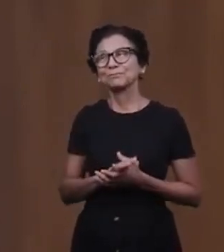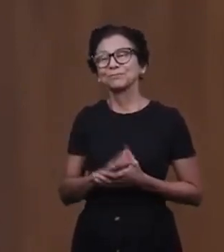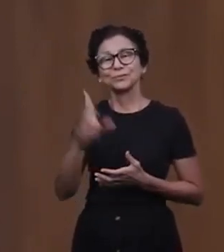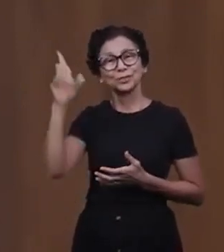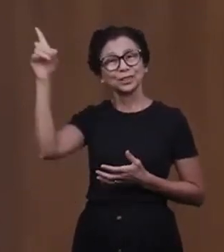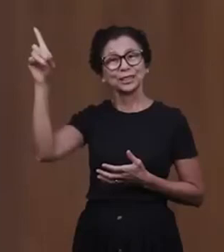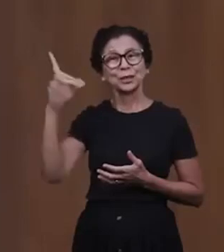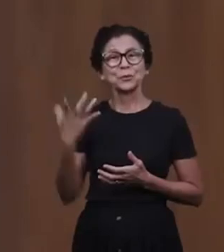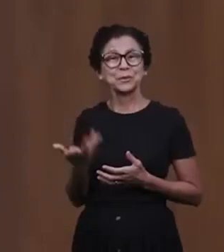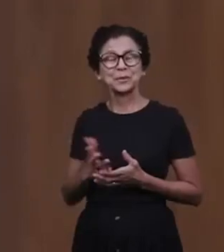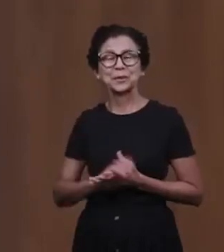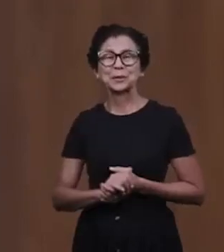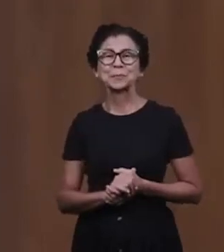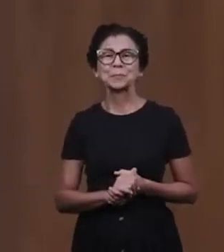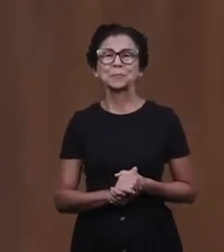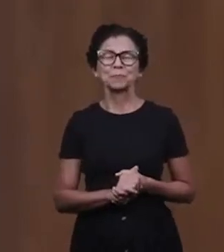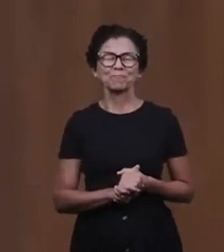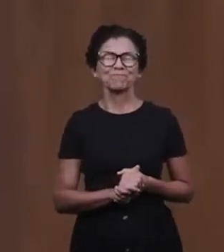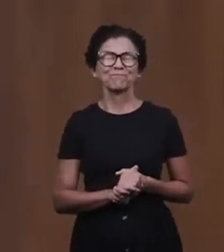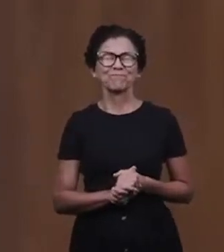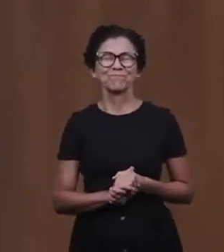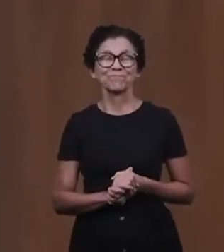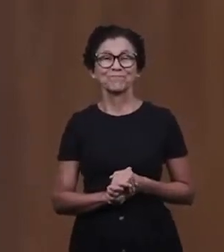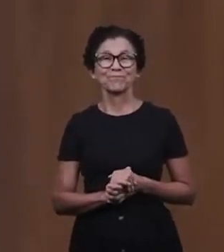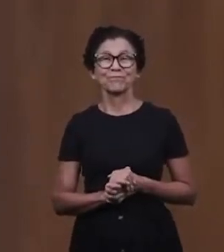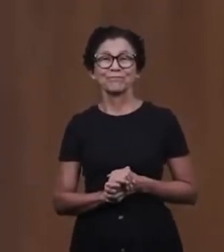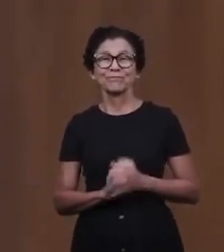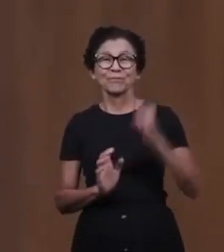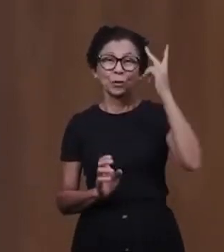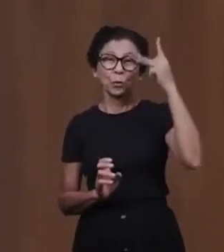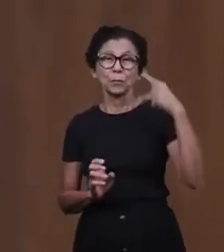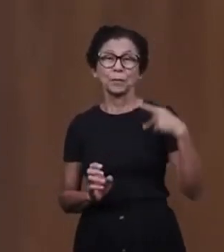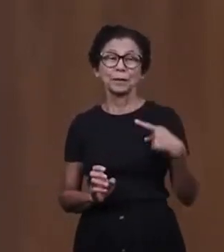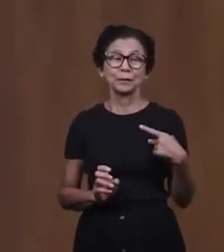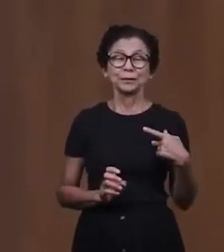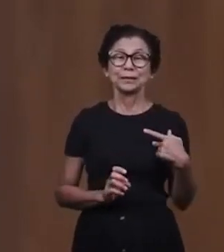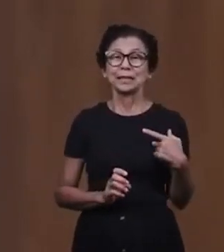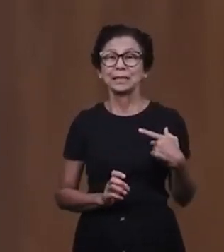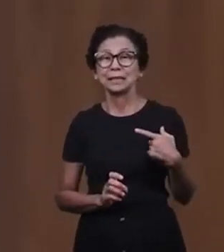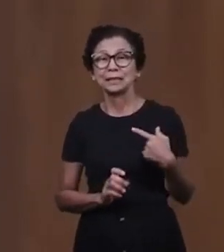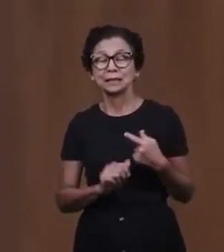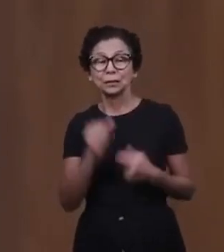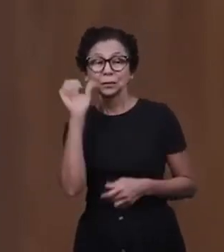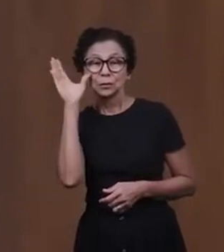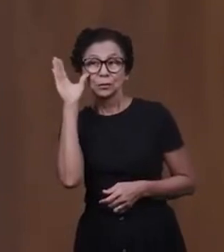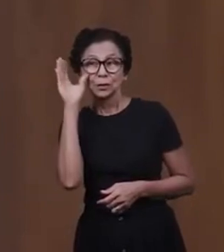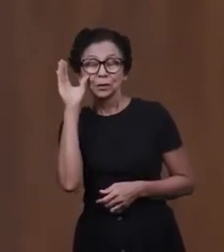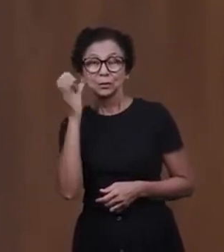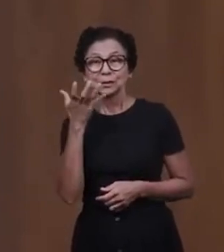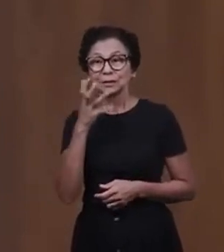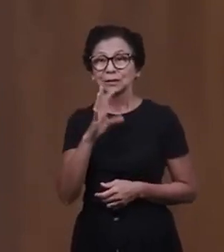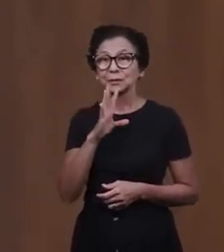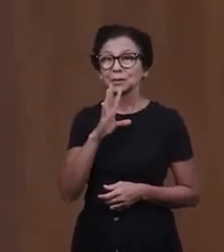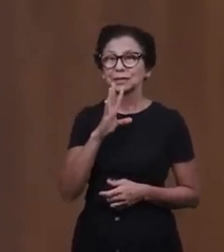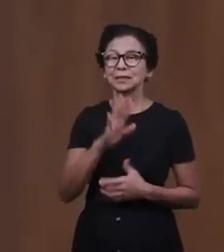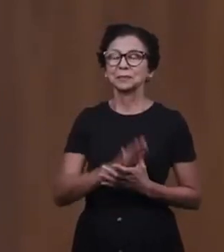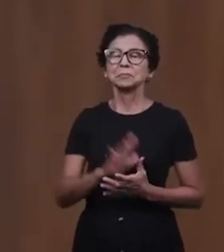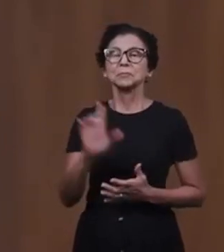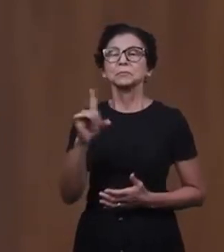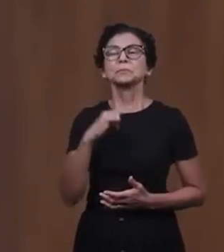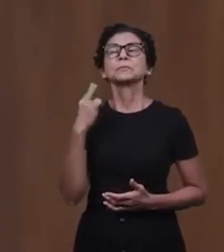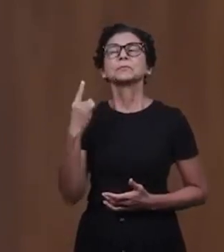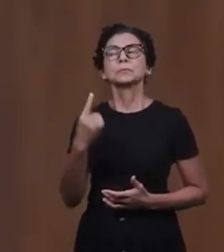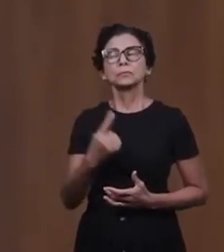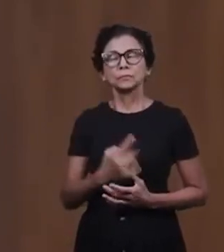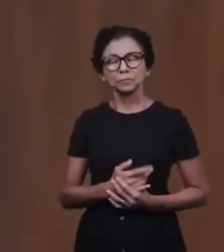mistério. O ser humano ele é curioso, ele tem essa natureza de querer conhecer. E nós conhecemos